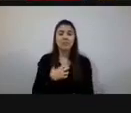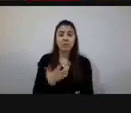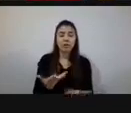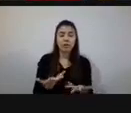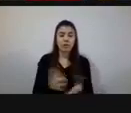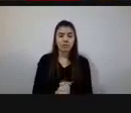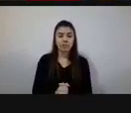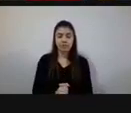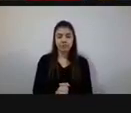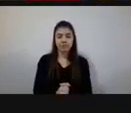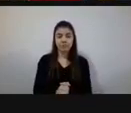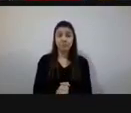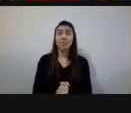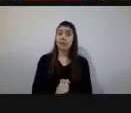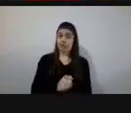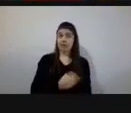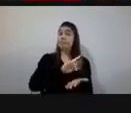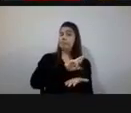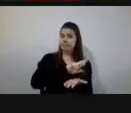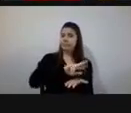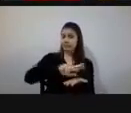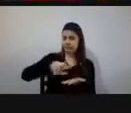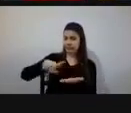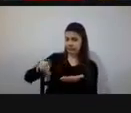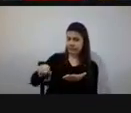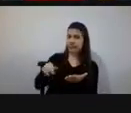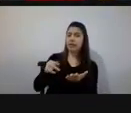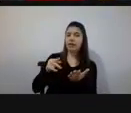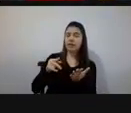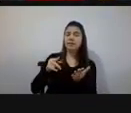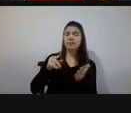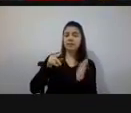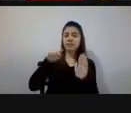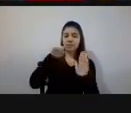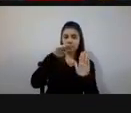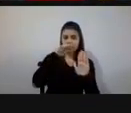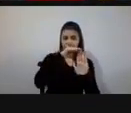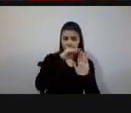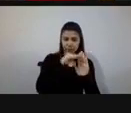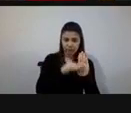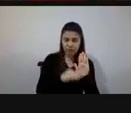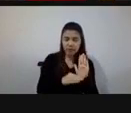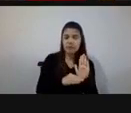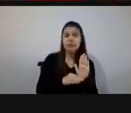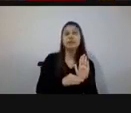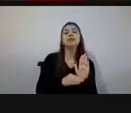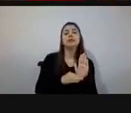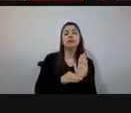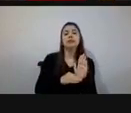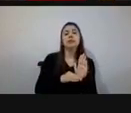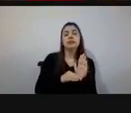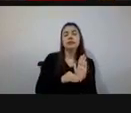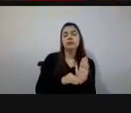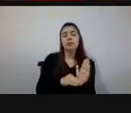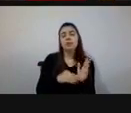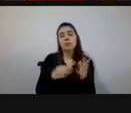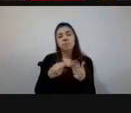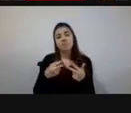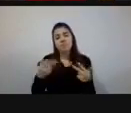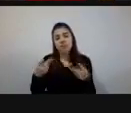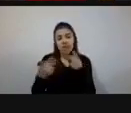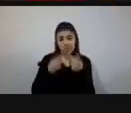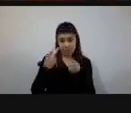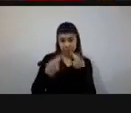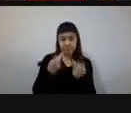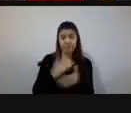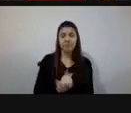São vários questionamentos, né? Me ajudem a não esquecer de nenhum deles, várias observações aí que podem ser feitas, né? Por